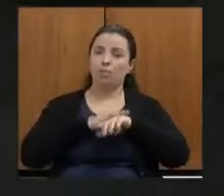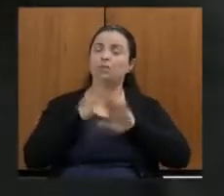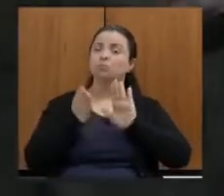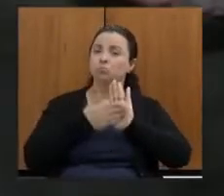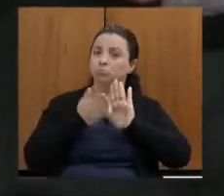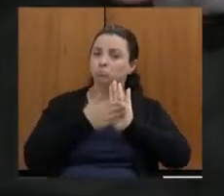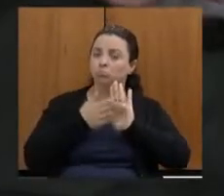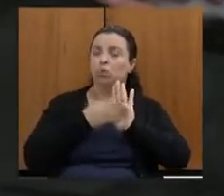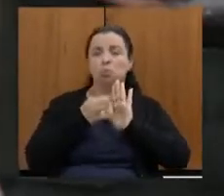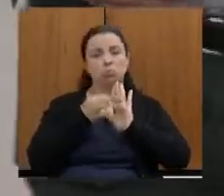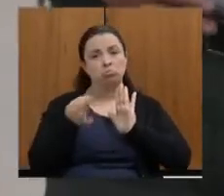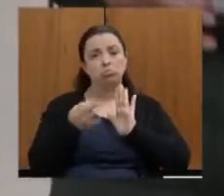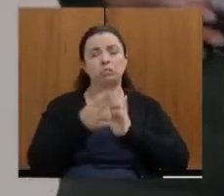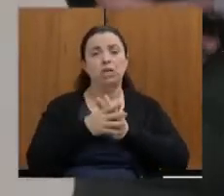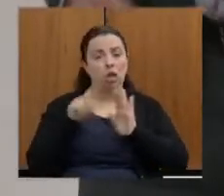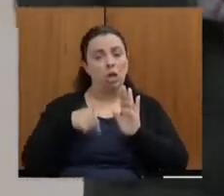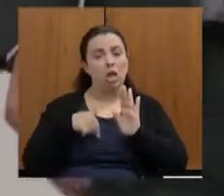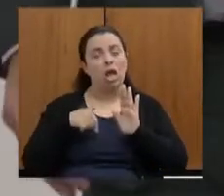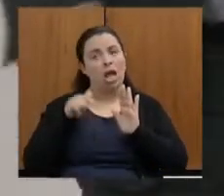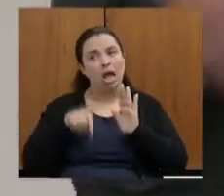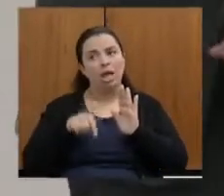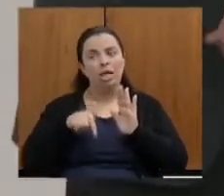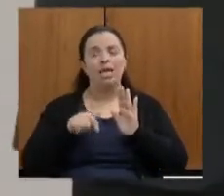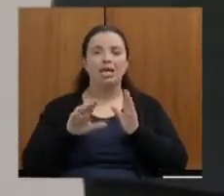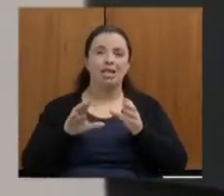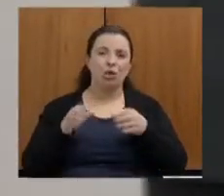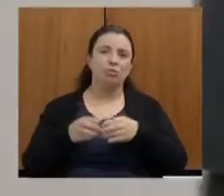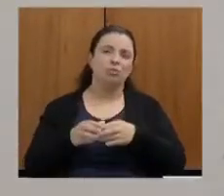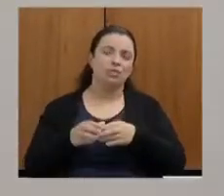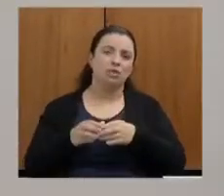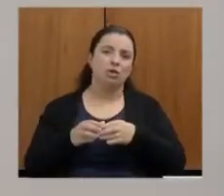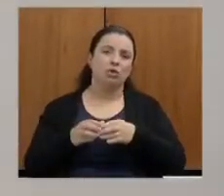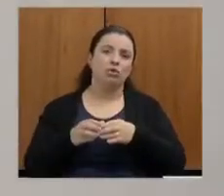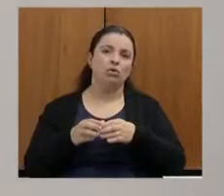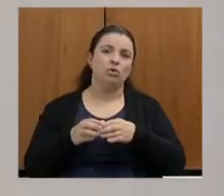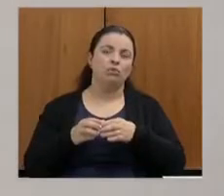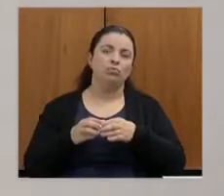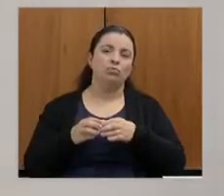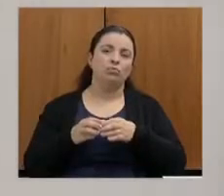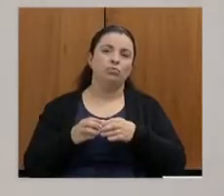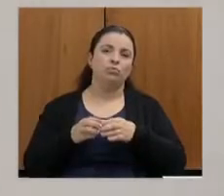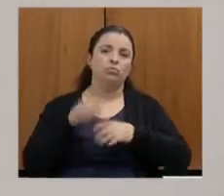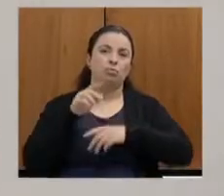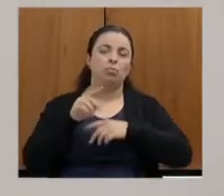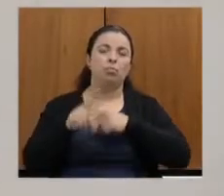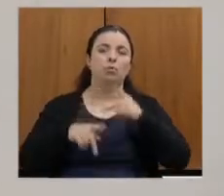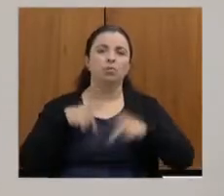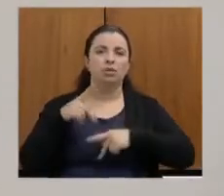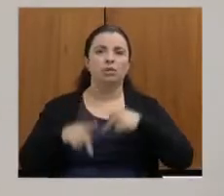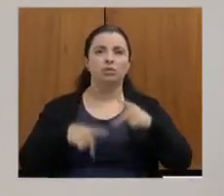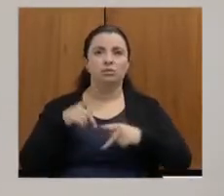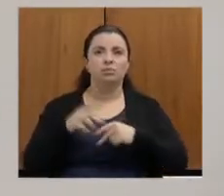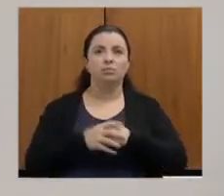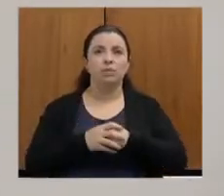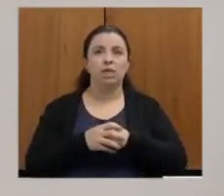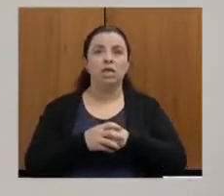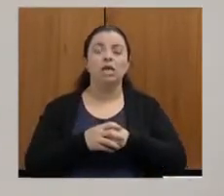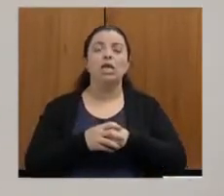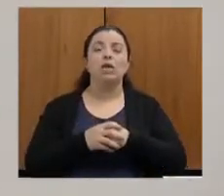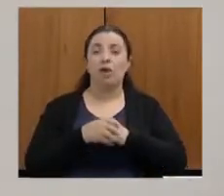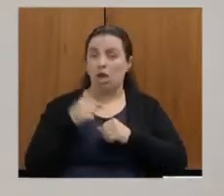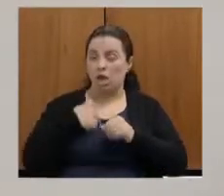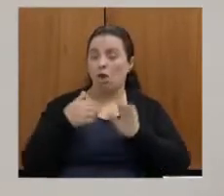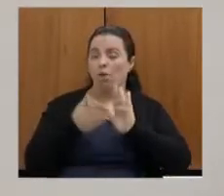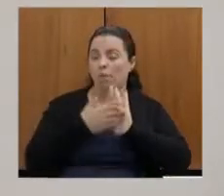pública aprovado pelos membros né que compõem a que a comissão e autorizado o agendamento pelo